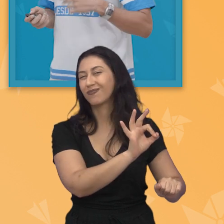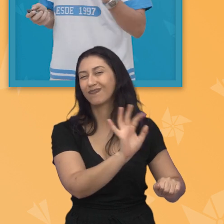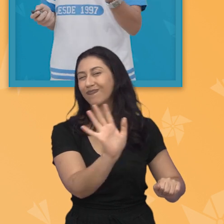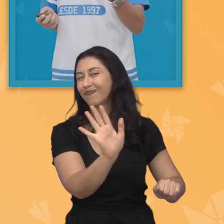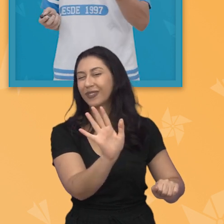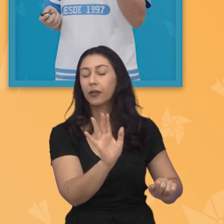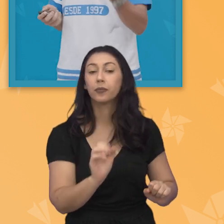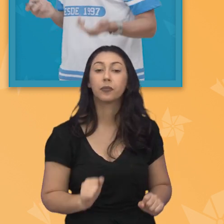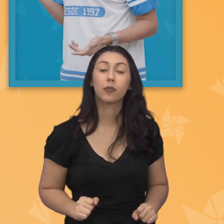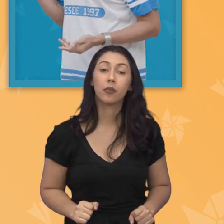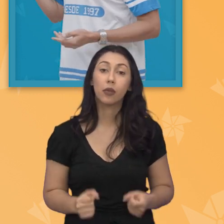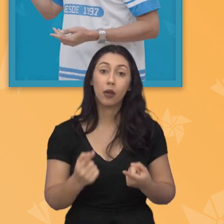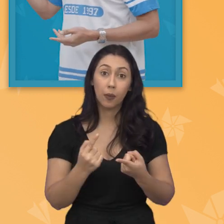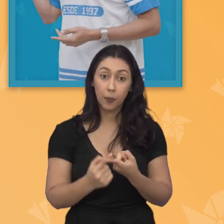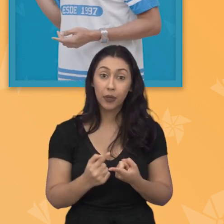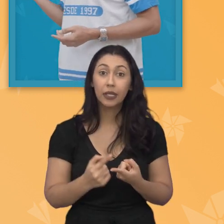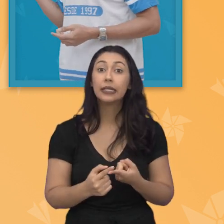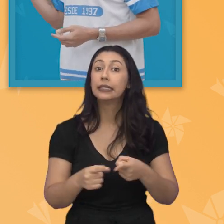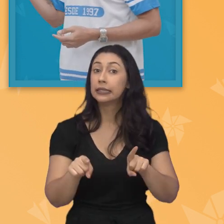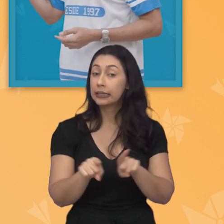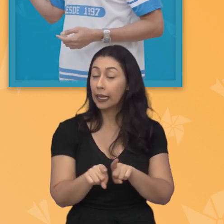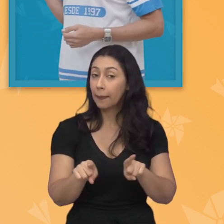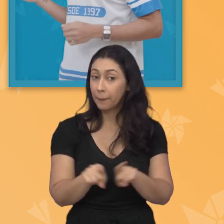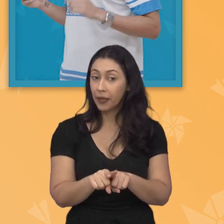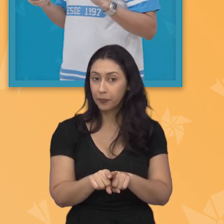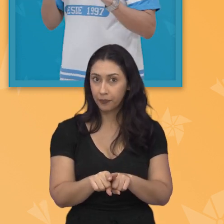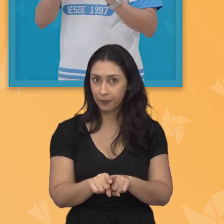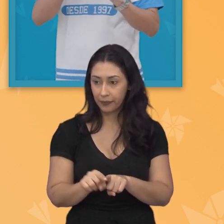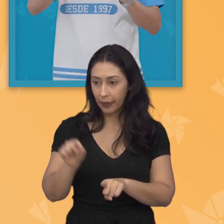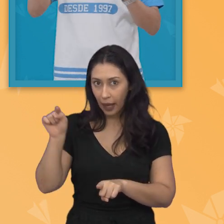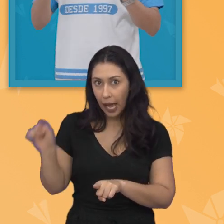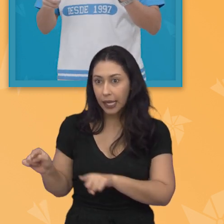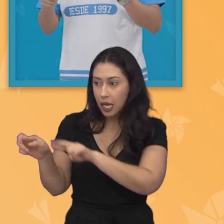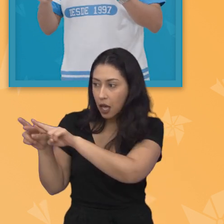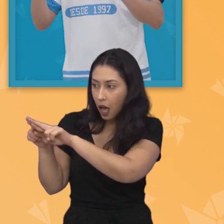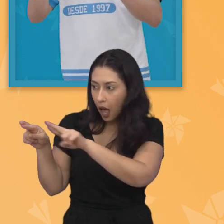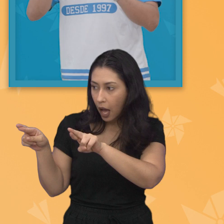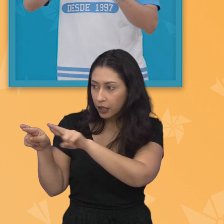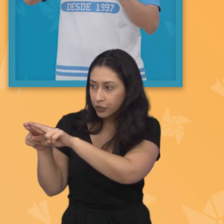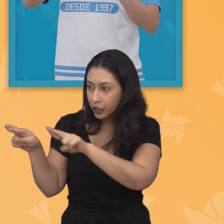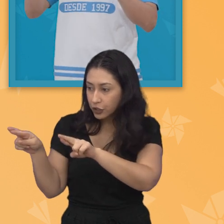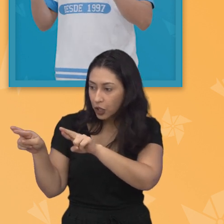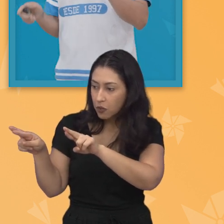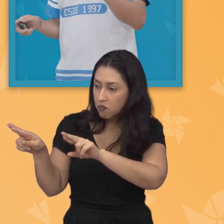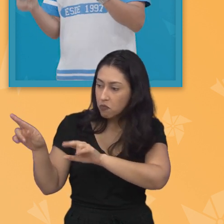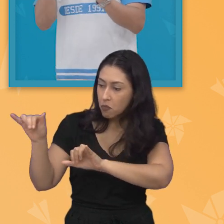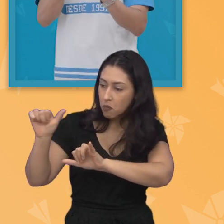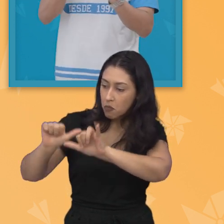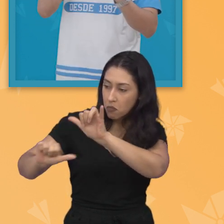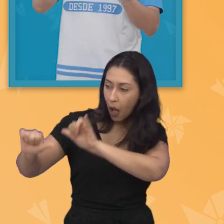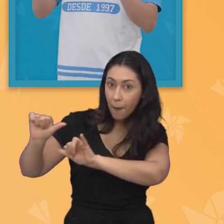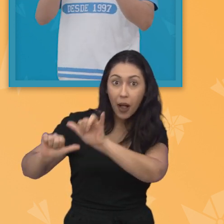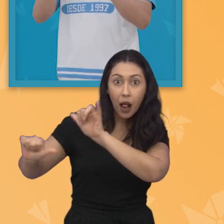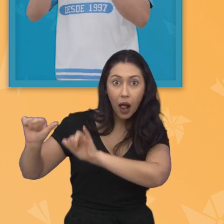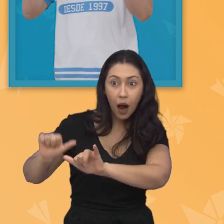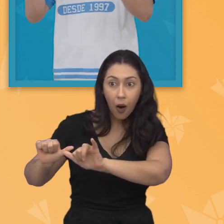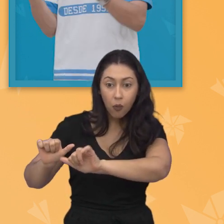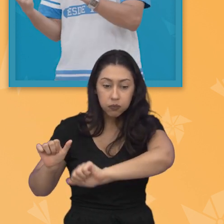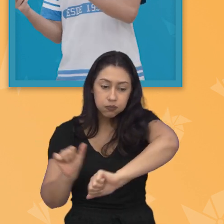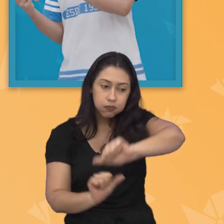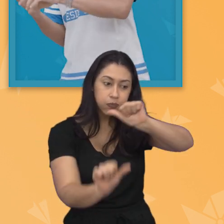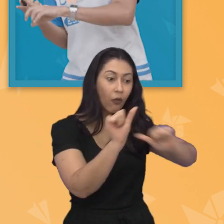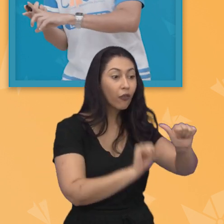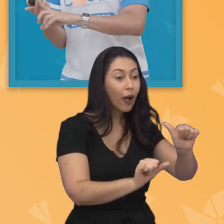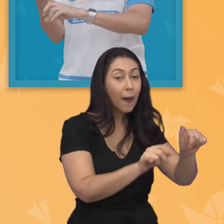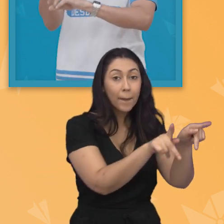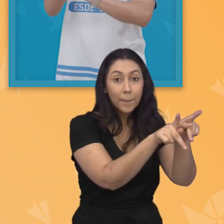Esse fato acontece devido que, ao mesmo tempo também que os reagentes formem seus produtos, há também o processo inverso, né? Os produtos estão reagindo